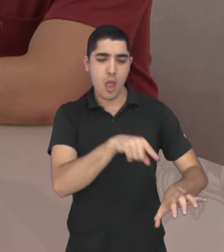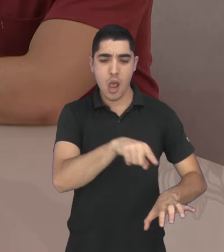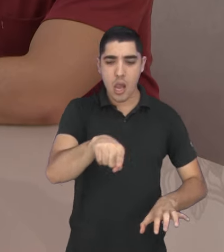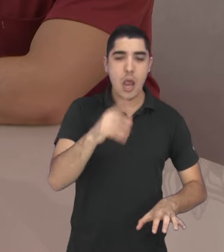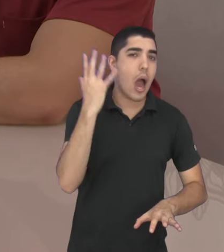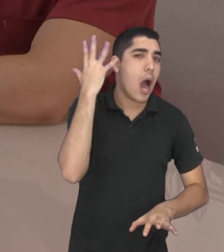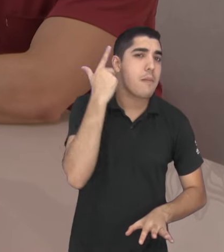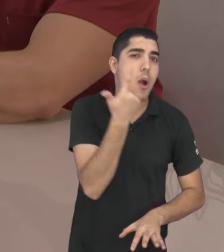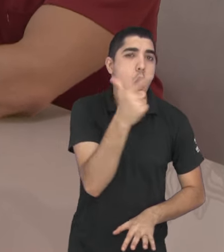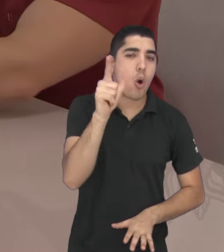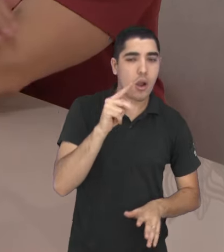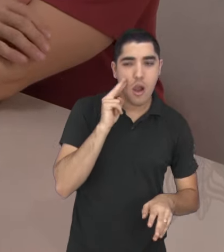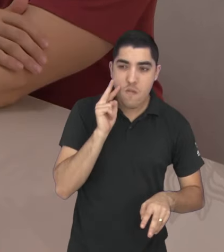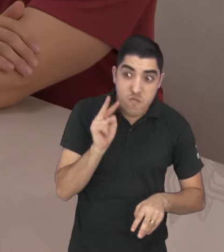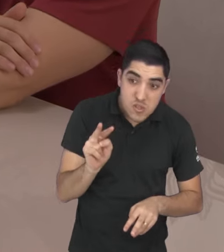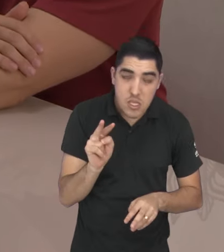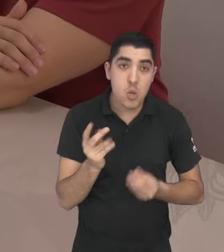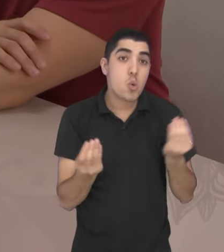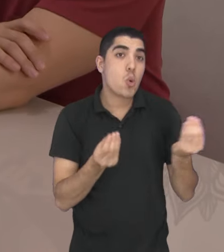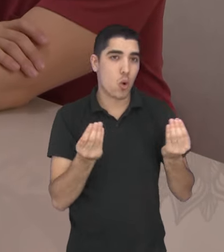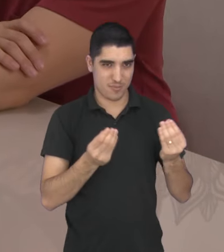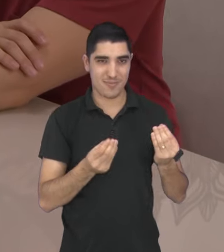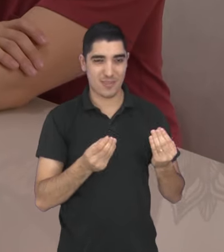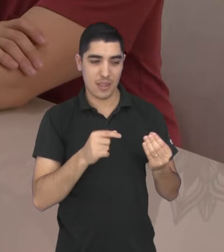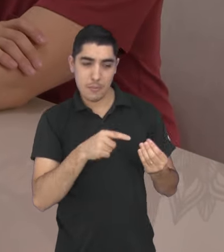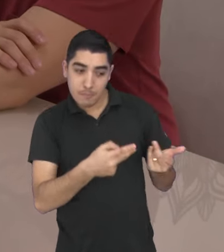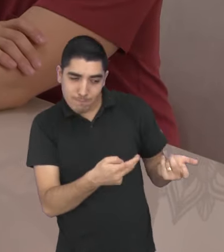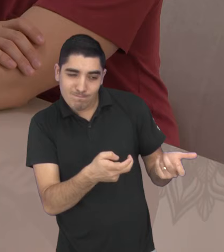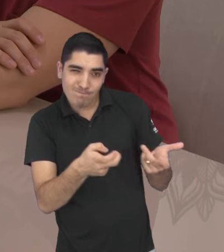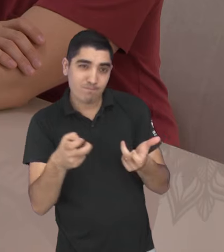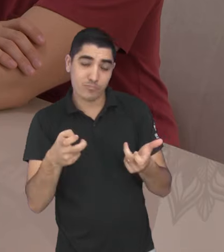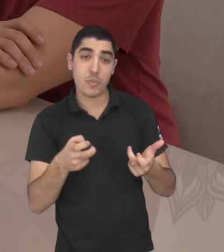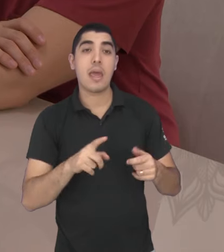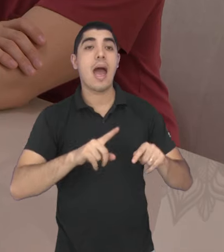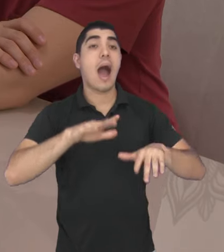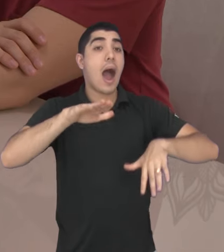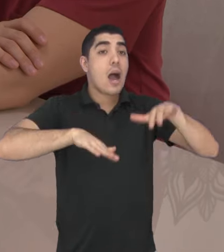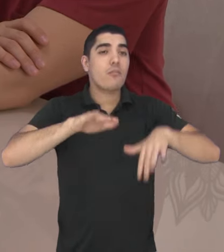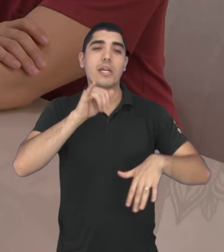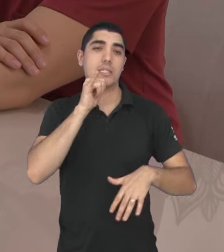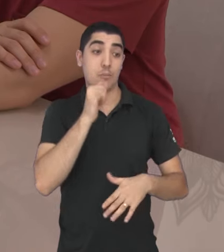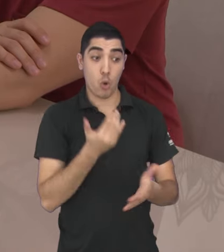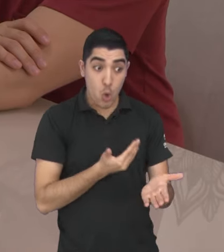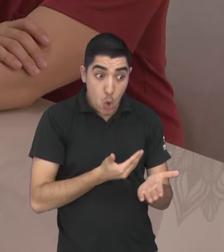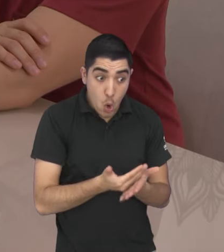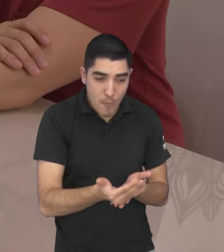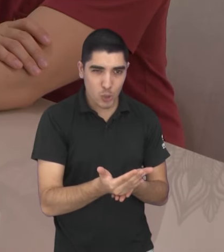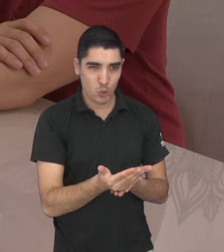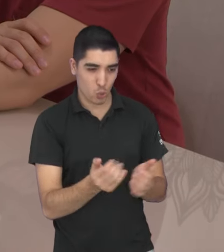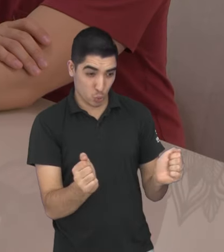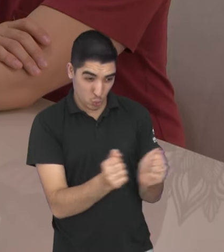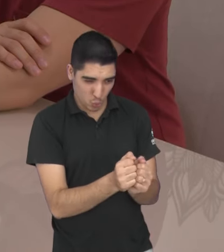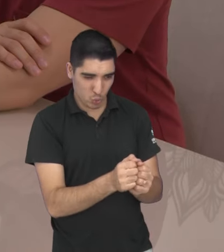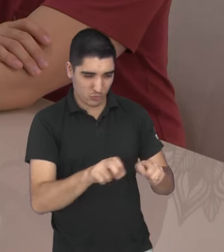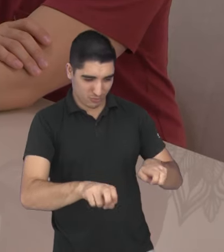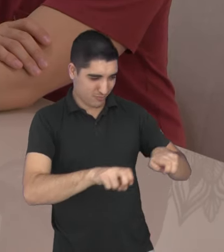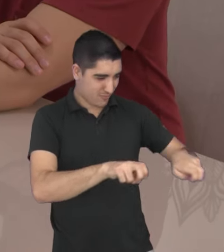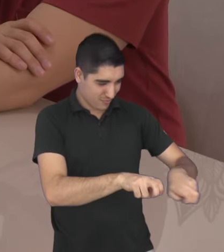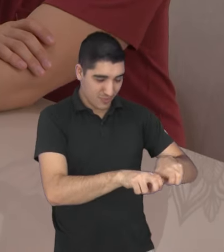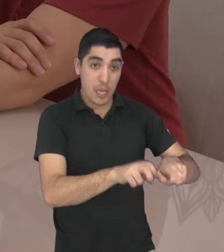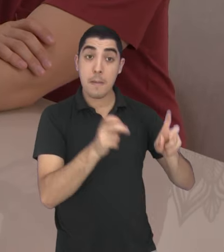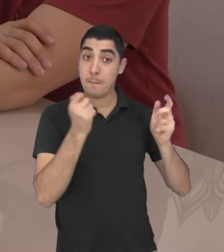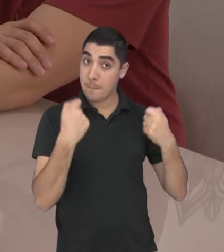Mas mesmo a gente introduzindo esses animais, achando que já está adaptado, é supervisionar o tempo todo. É igual criança.